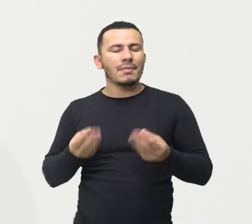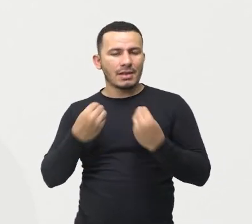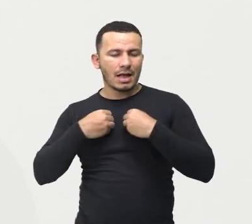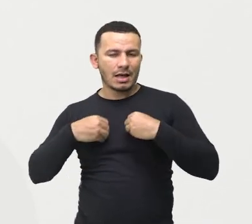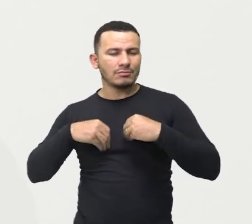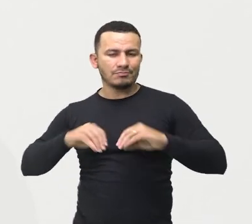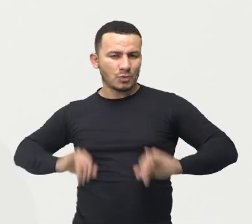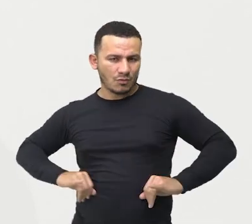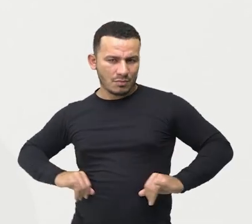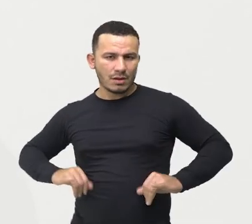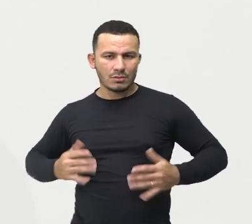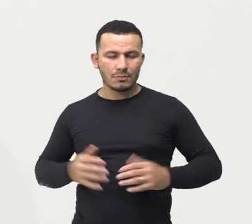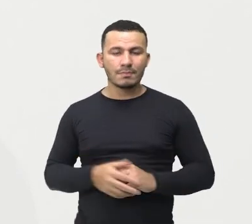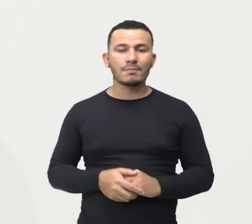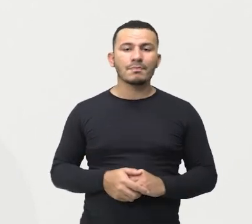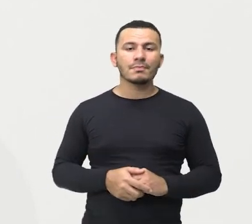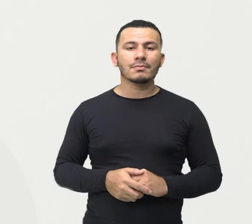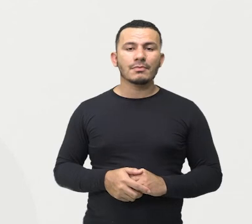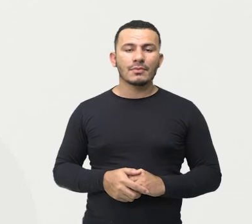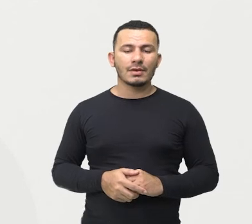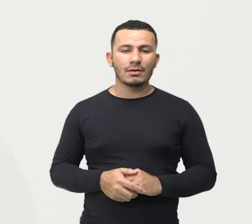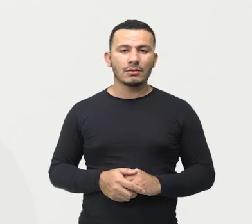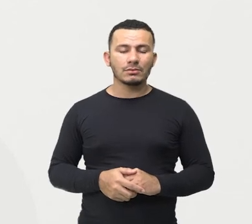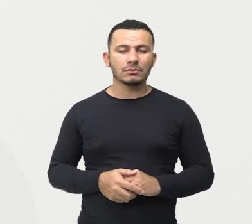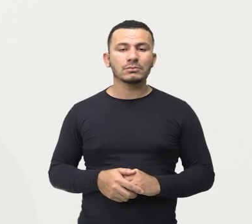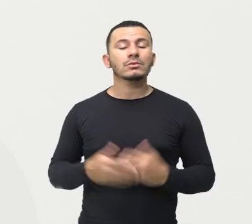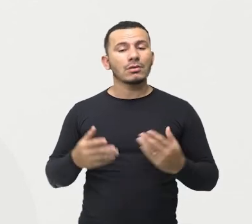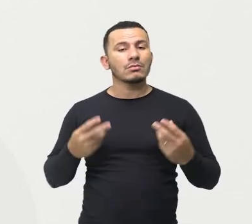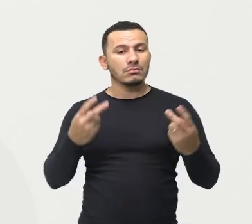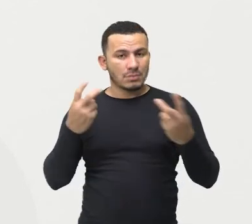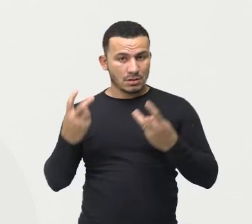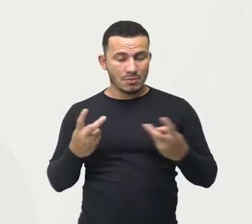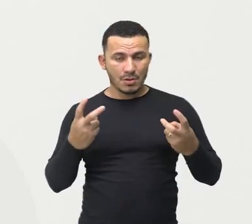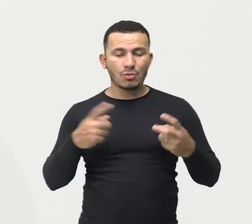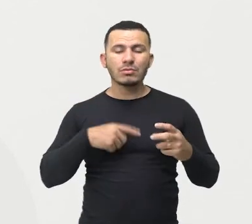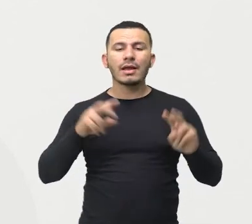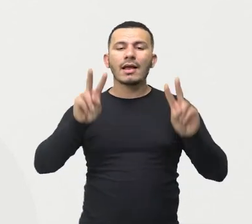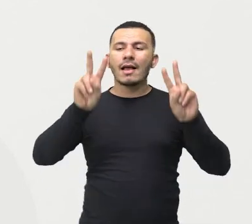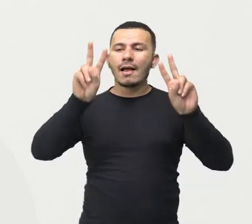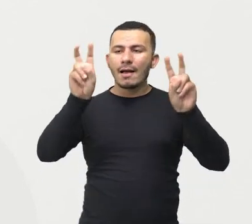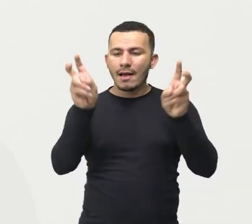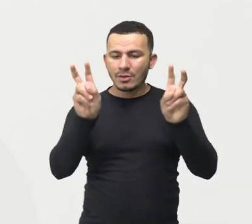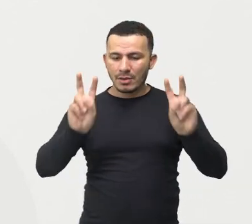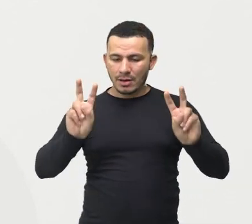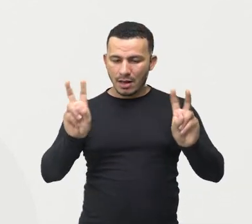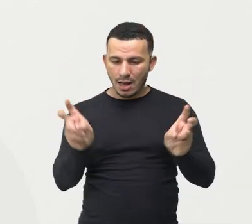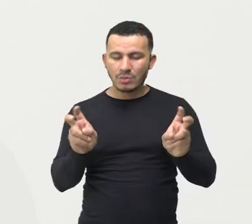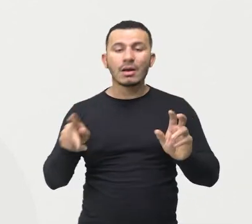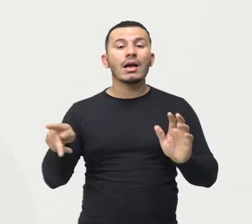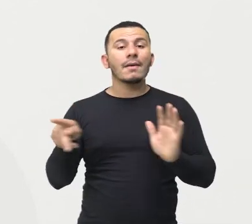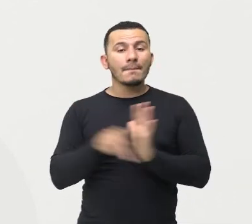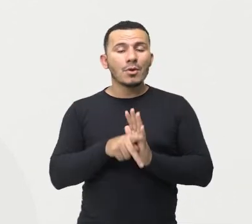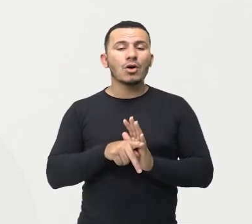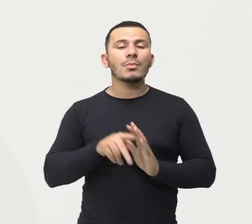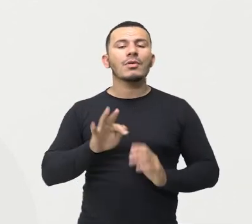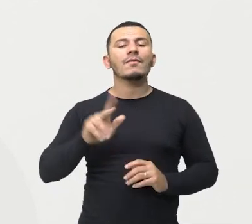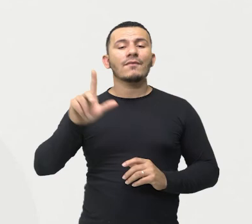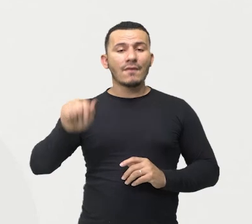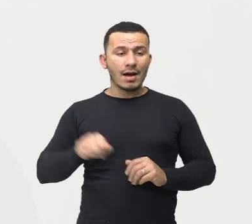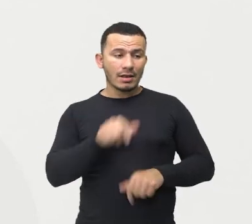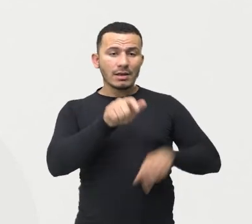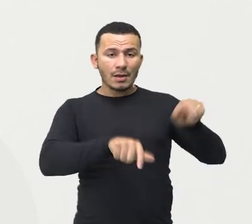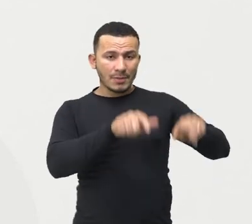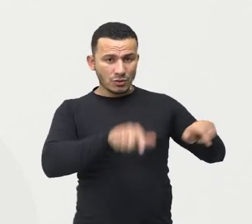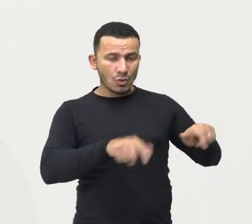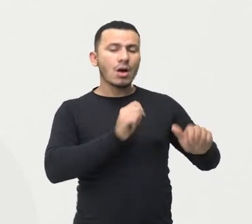machuque. E fechando as aspas, ok? Observem que as aspas mostram exatamente a fala do ator que